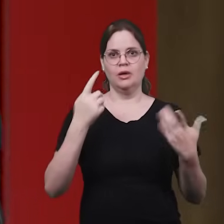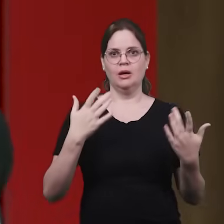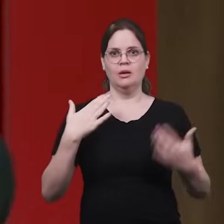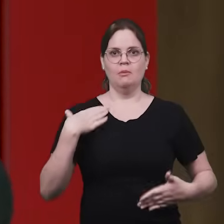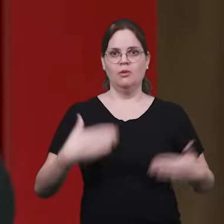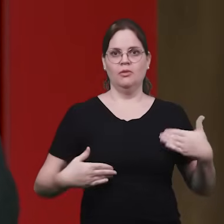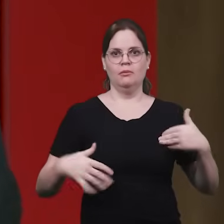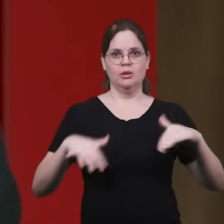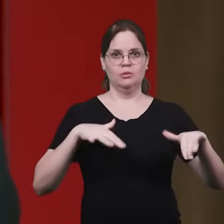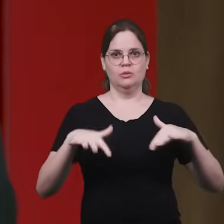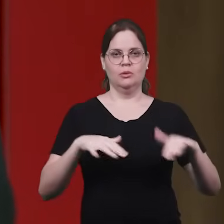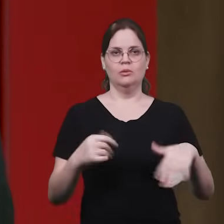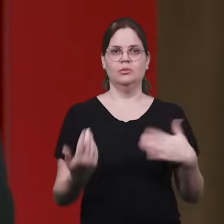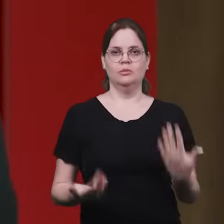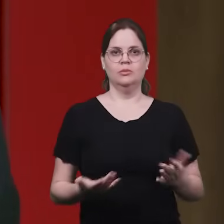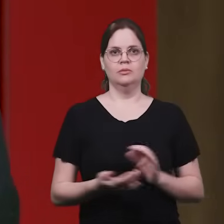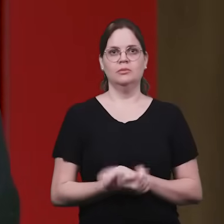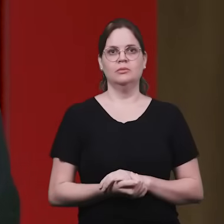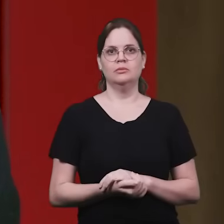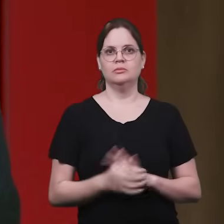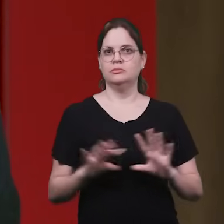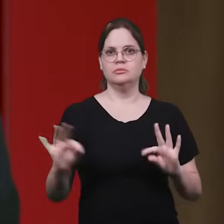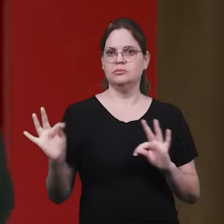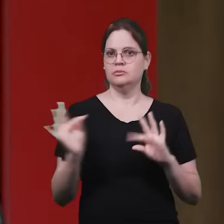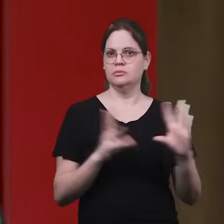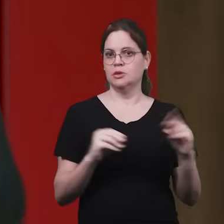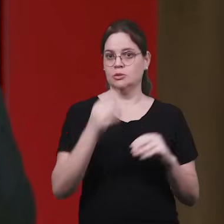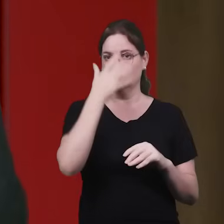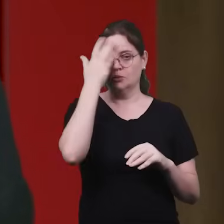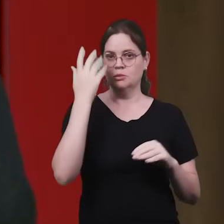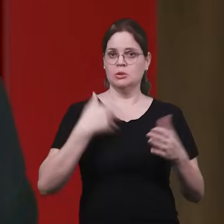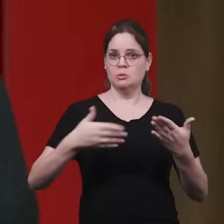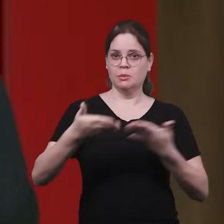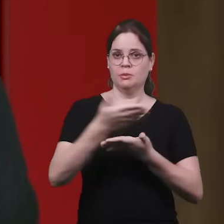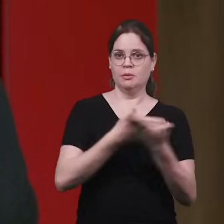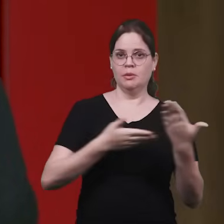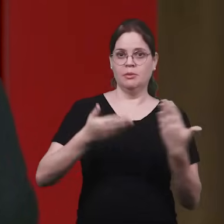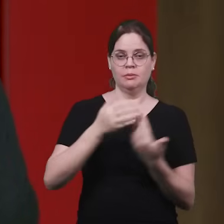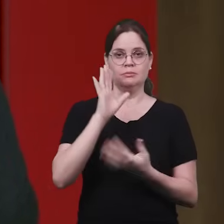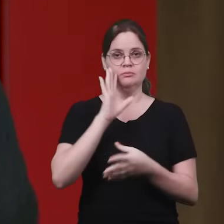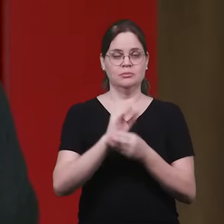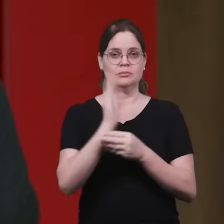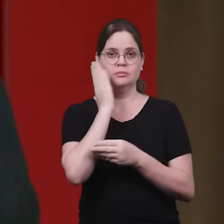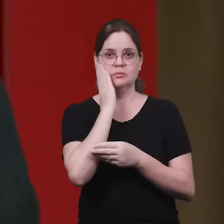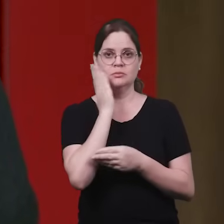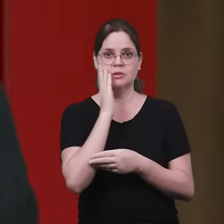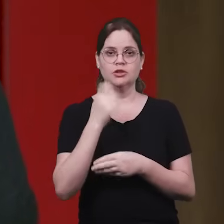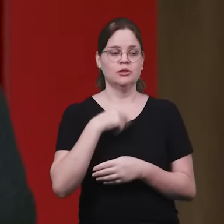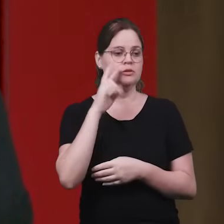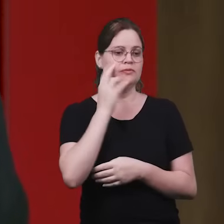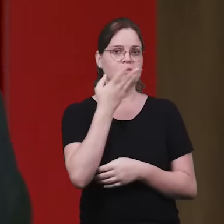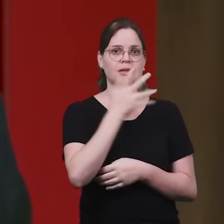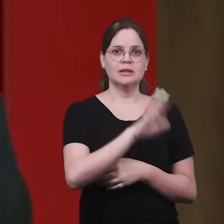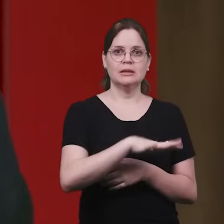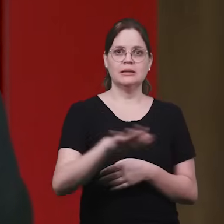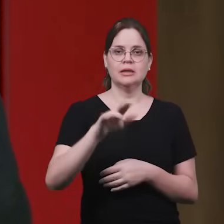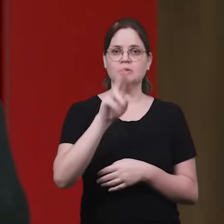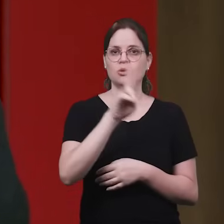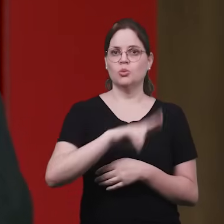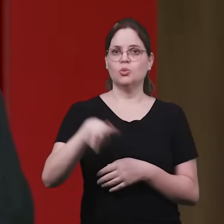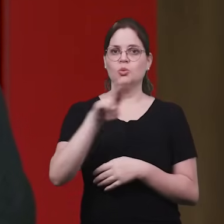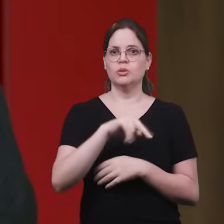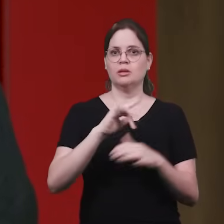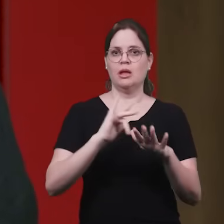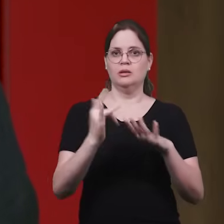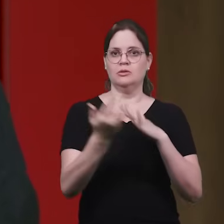o movimento do corpo e tal. E todo mundo está muito envolvido com tudo isso, Josias. A gente vê crianças